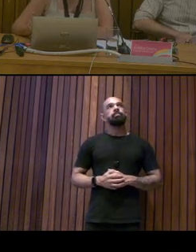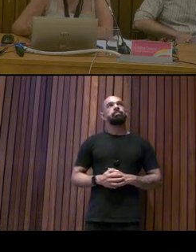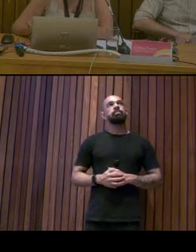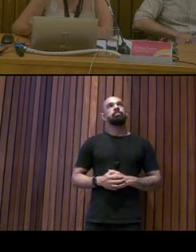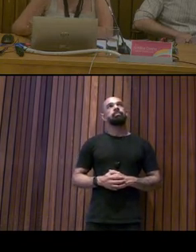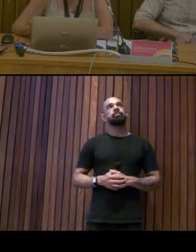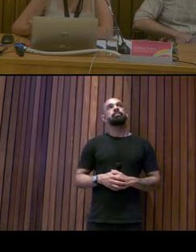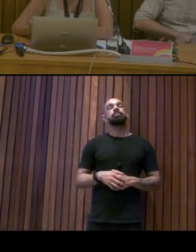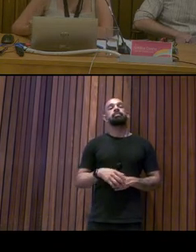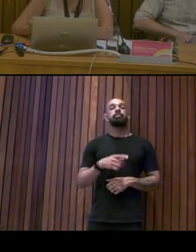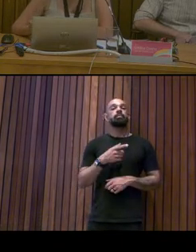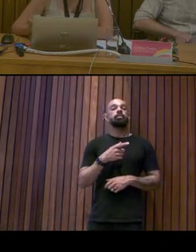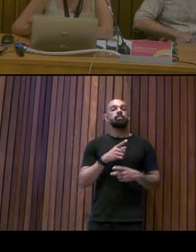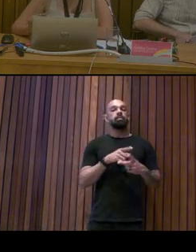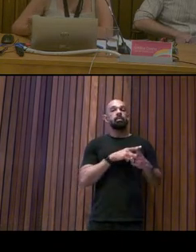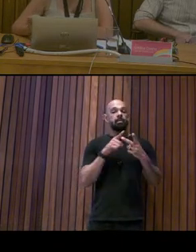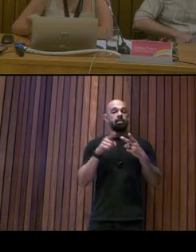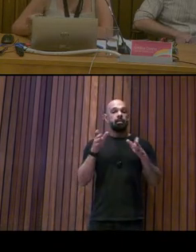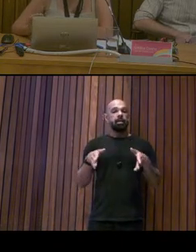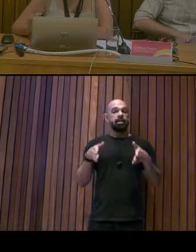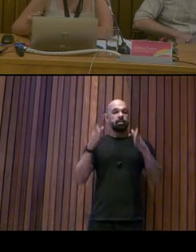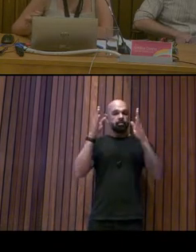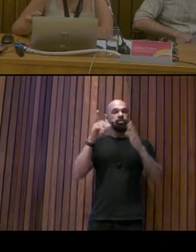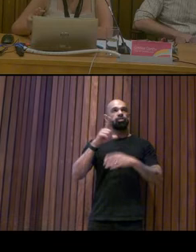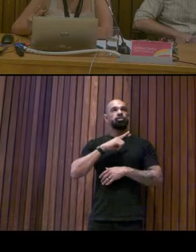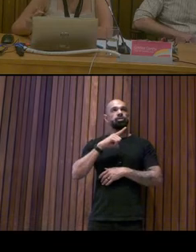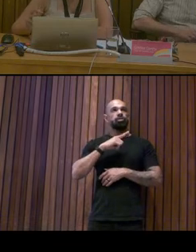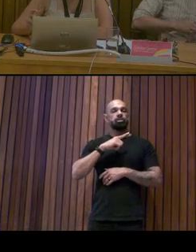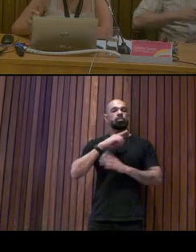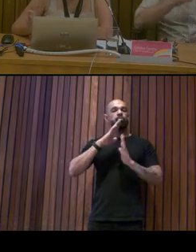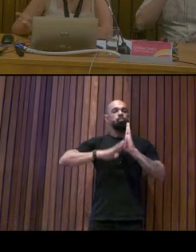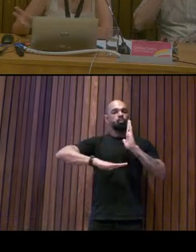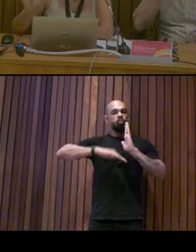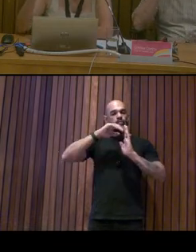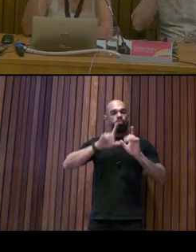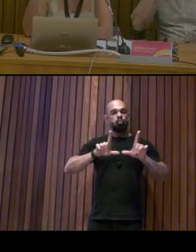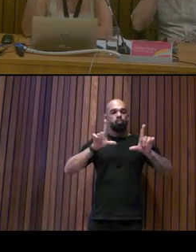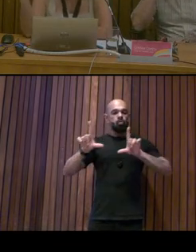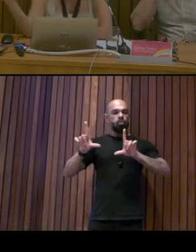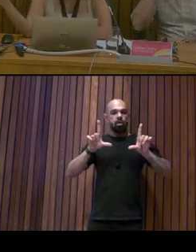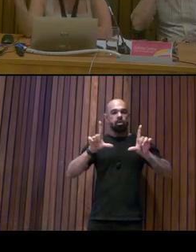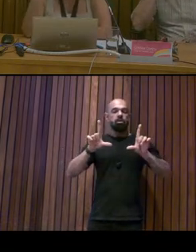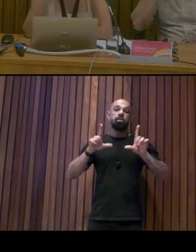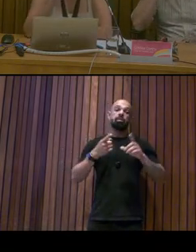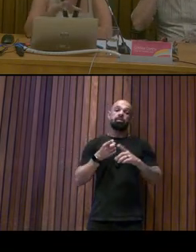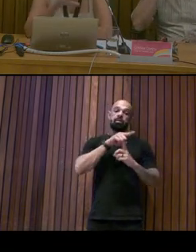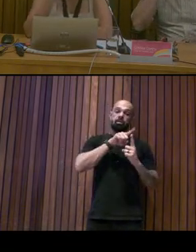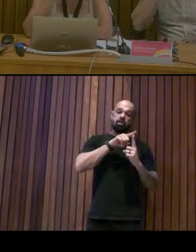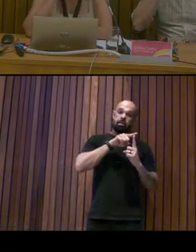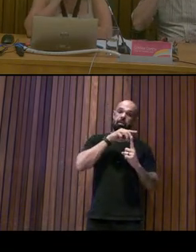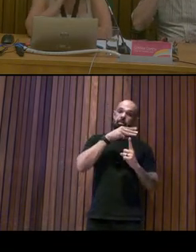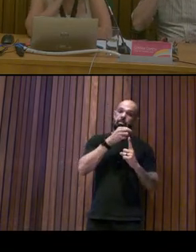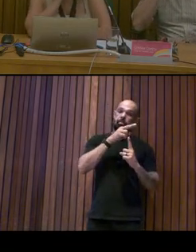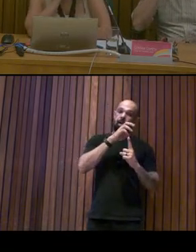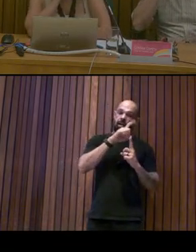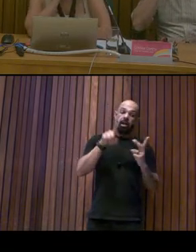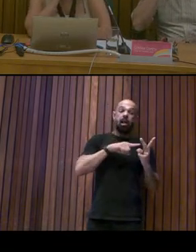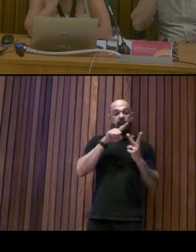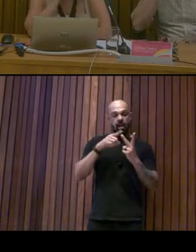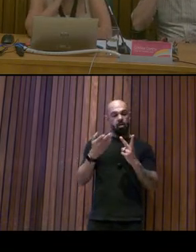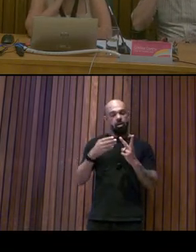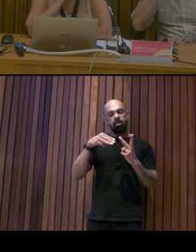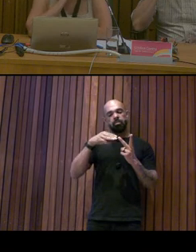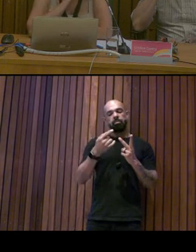Outro edifício que a gente tem os murais, e aí aqueles foram na Maré, agora em Manguinhos, né, é